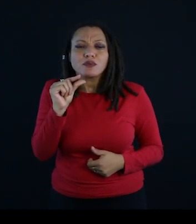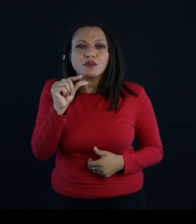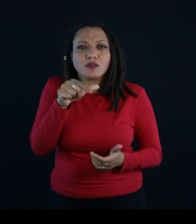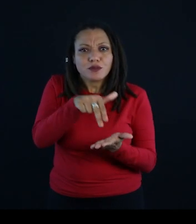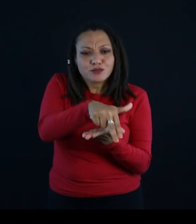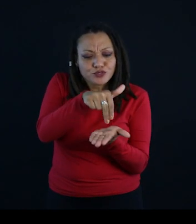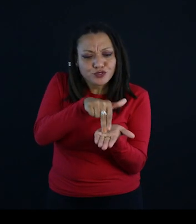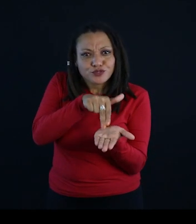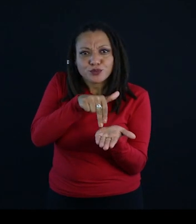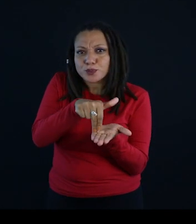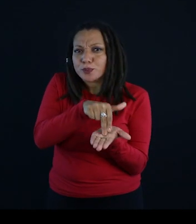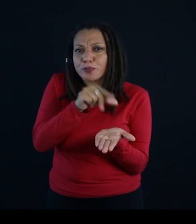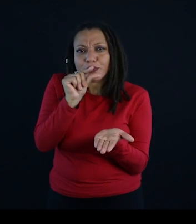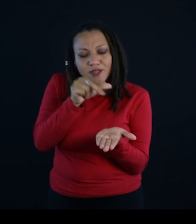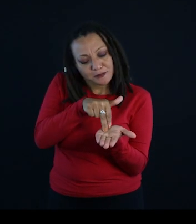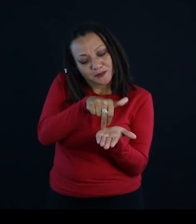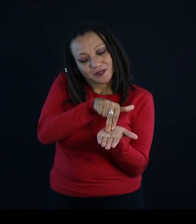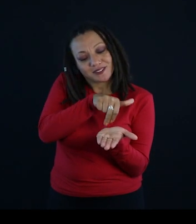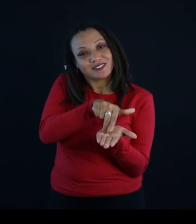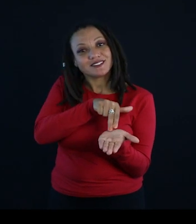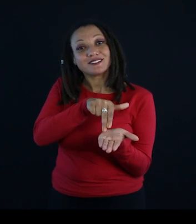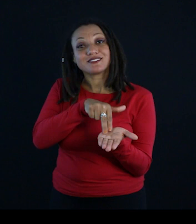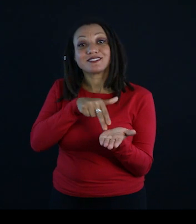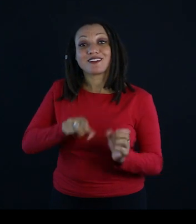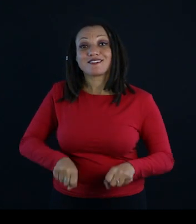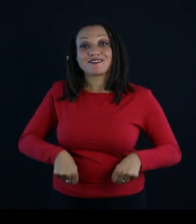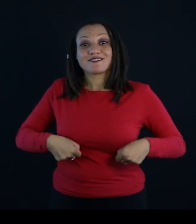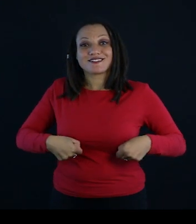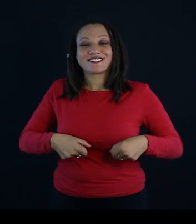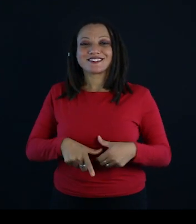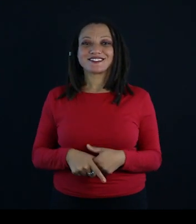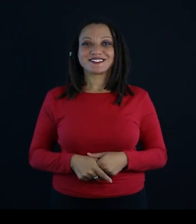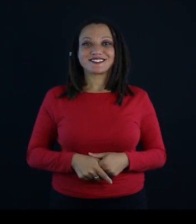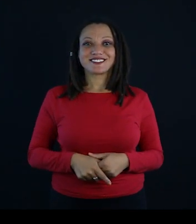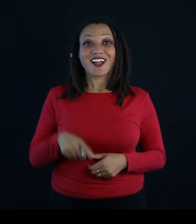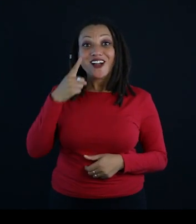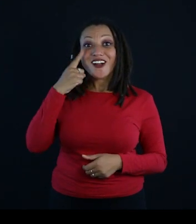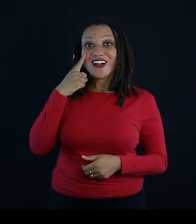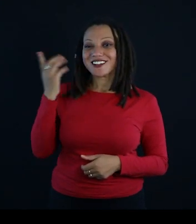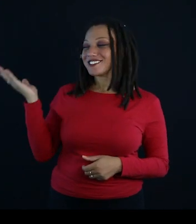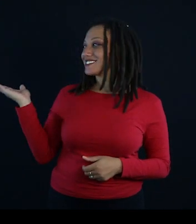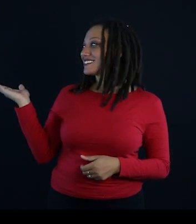aqui, que é bem pouquinho. Aí a gente vem aqui, mesma coisa.